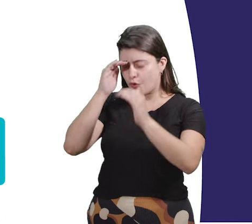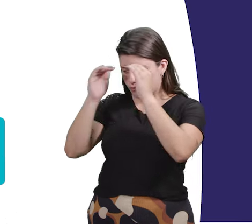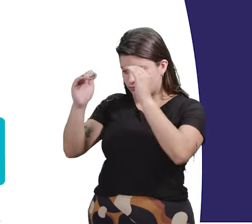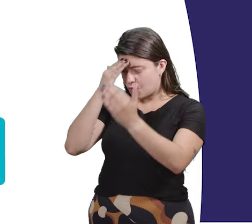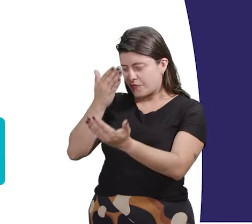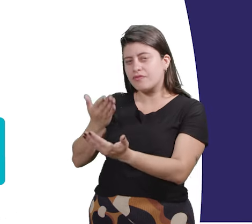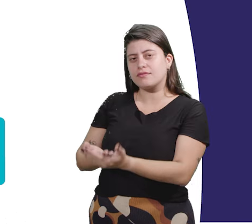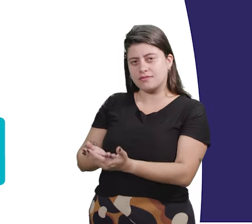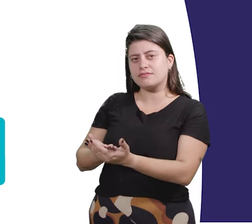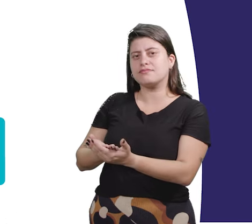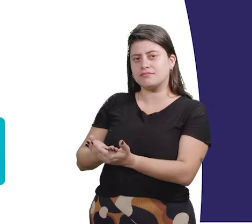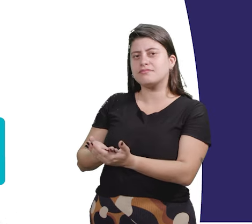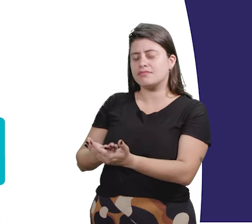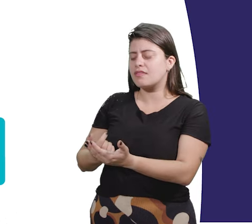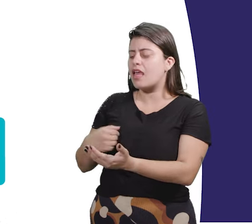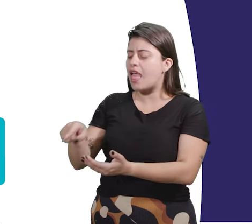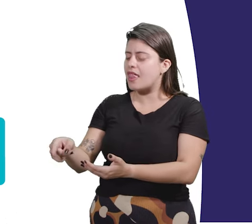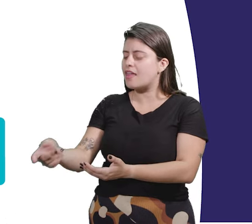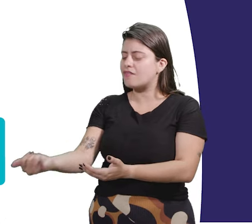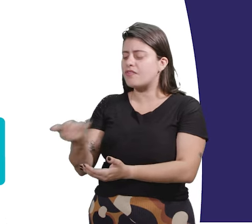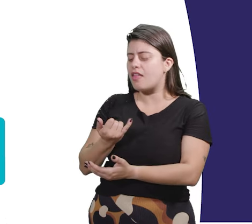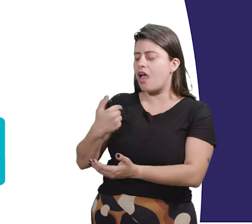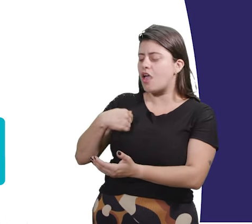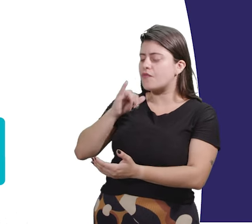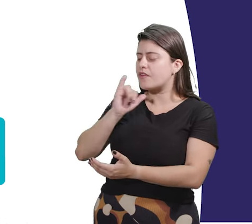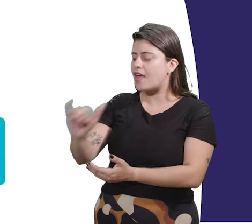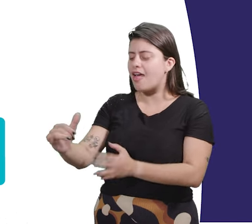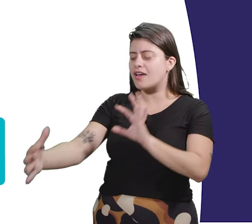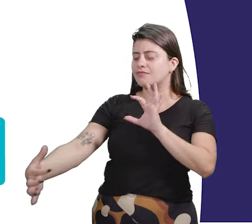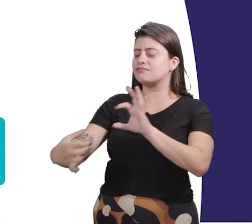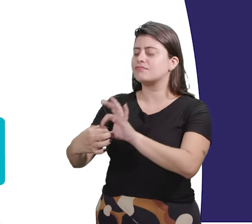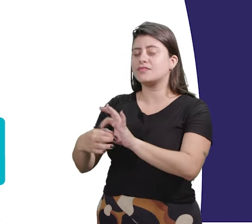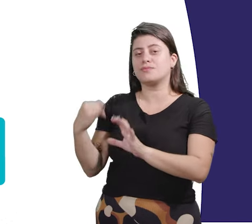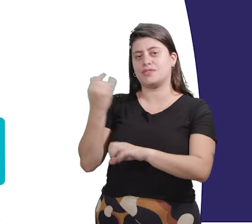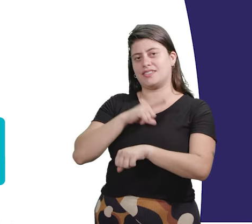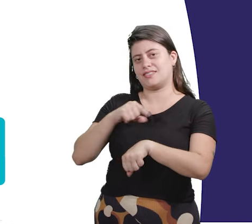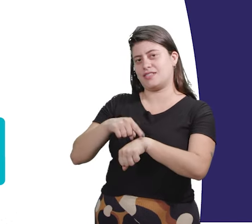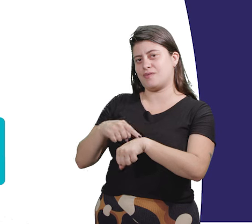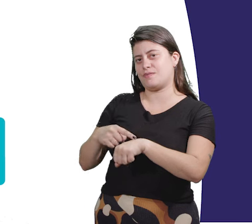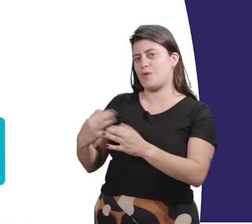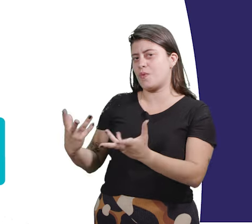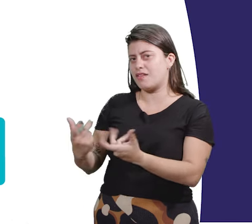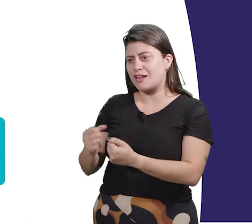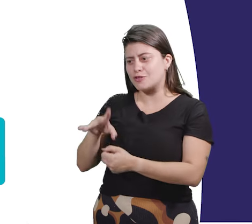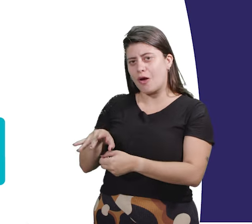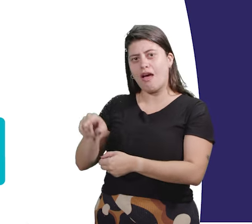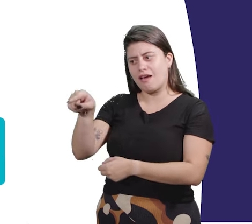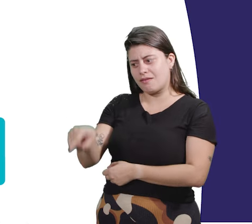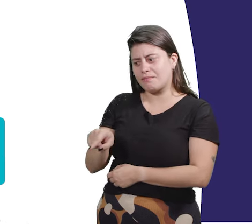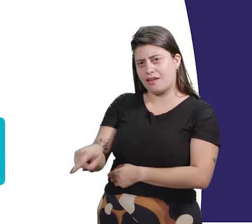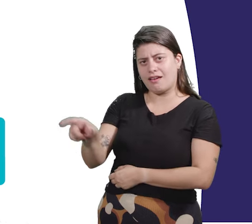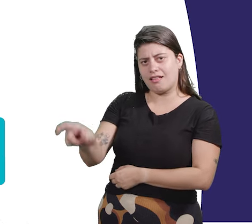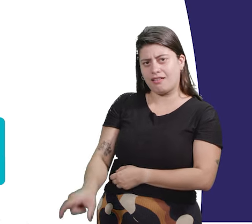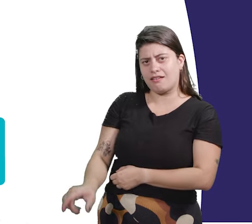criar mesmo esse espaço de fala com a criança. É importante ter esse tempo de qualidade, mas não só com a criança, mas ter um tempo de qualidade com